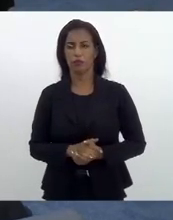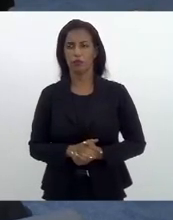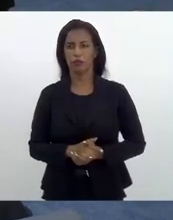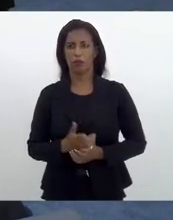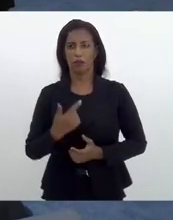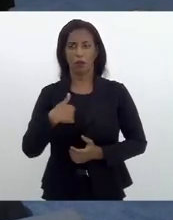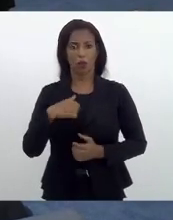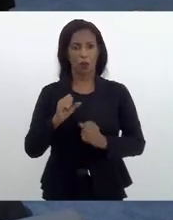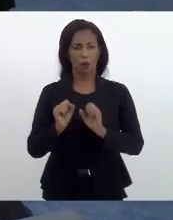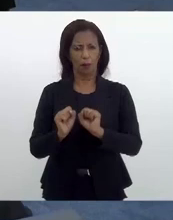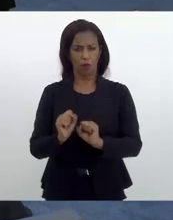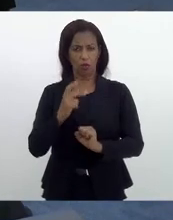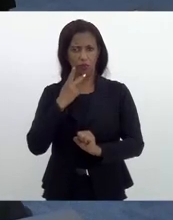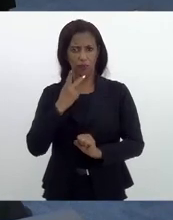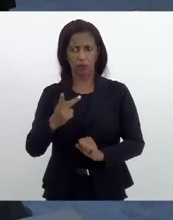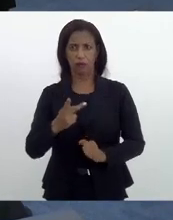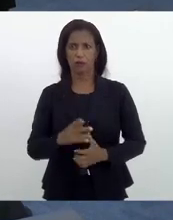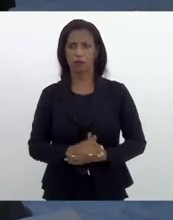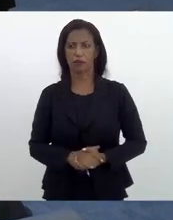Márcio. Presidente, posso falar?